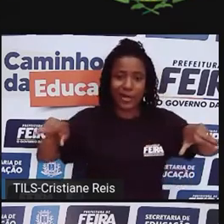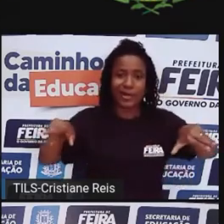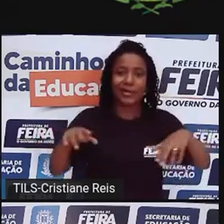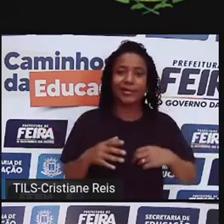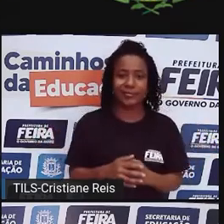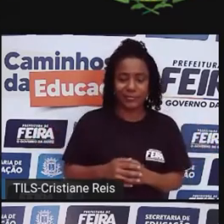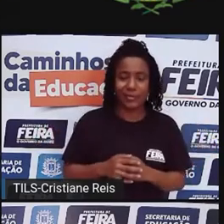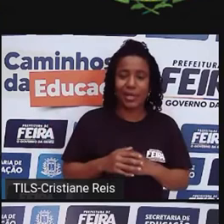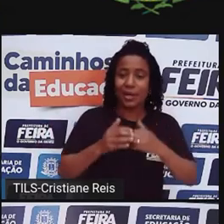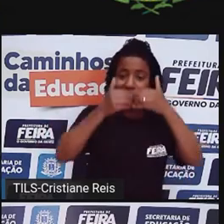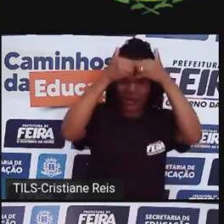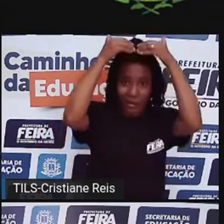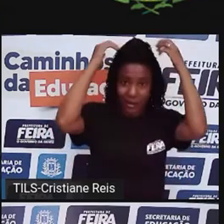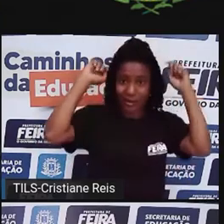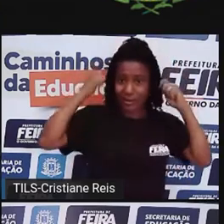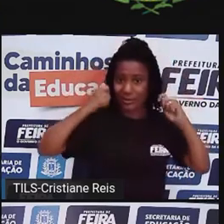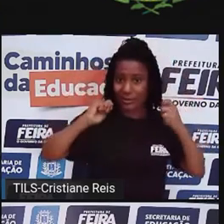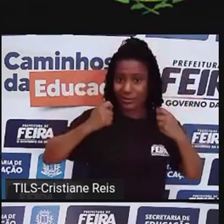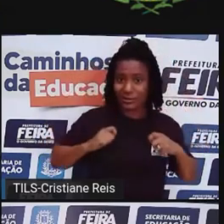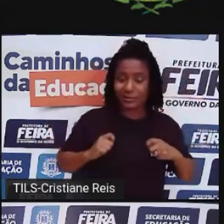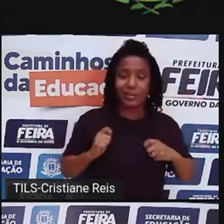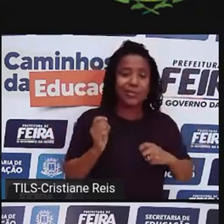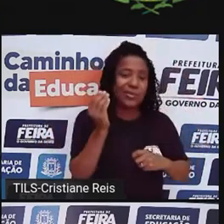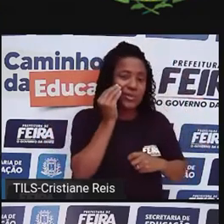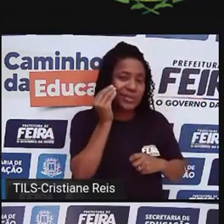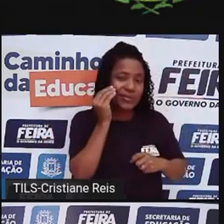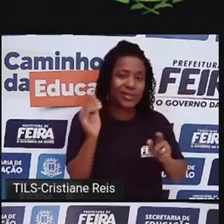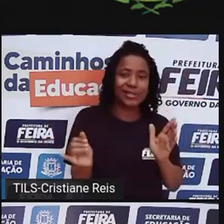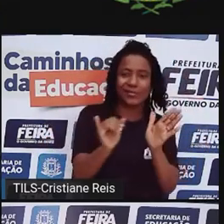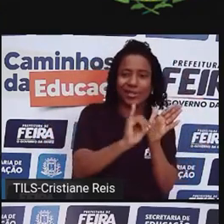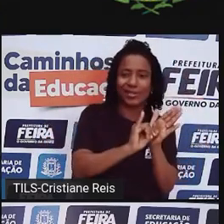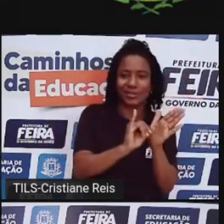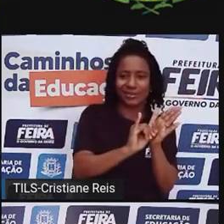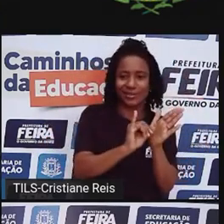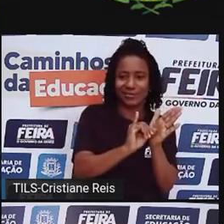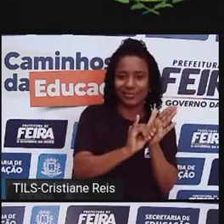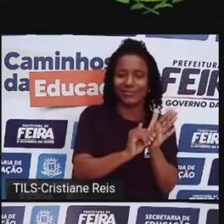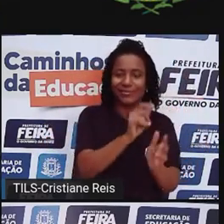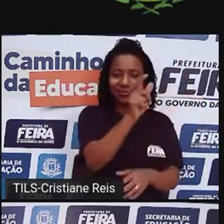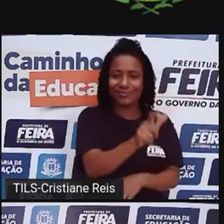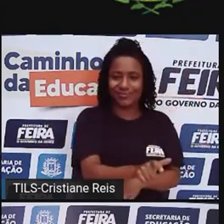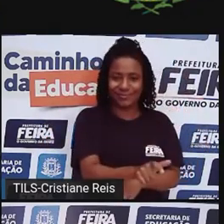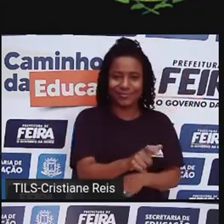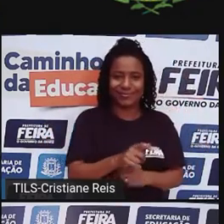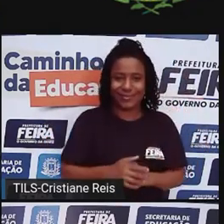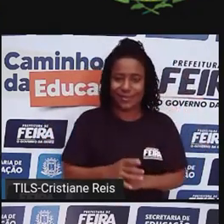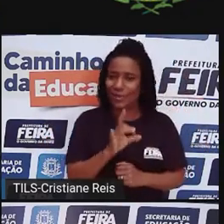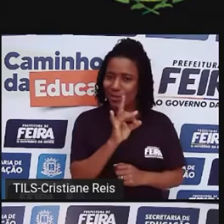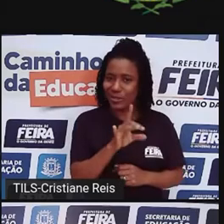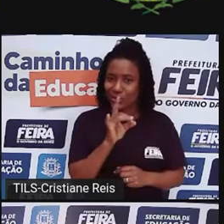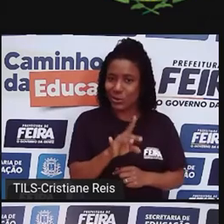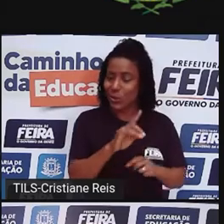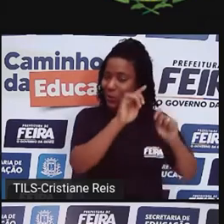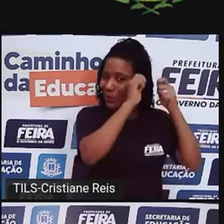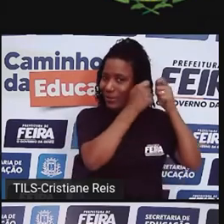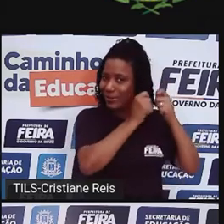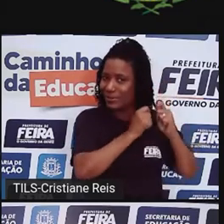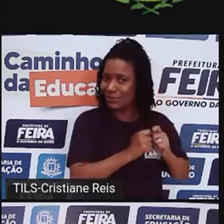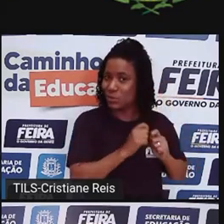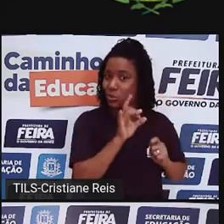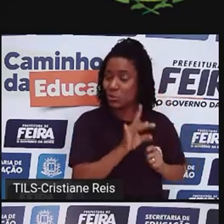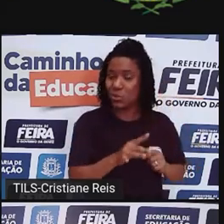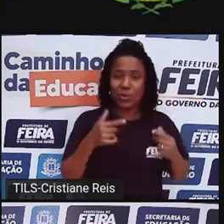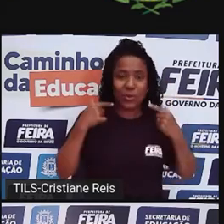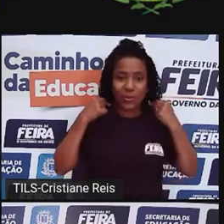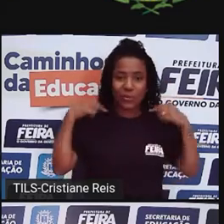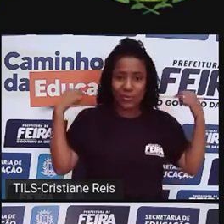de representar tantas características de um povo. Então, não é só uma trança, não é só um cabelo,